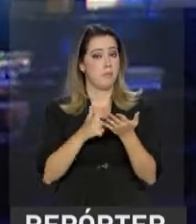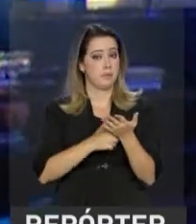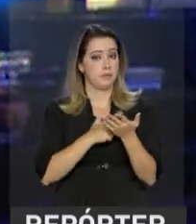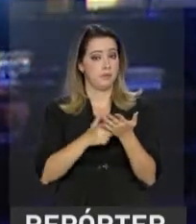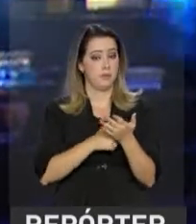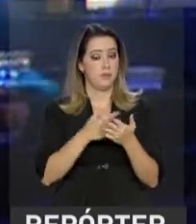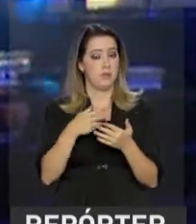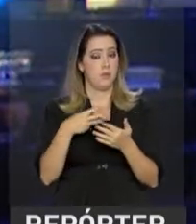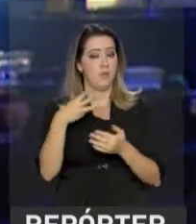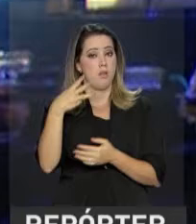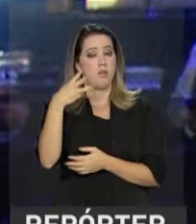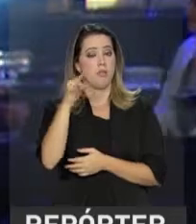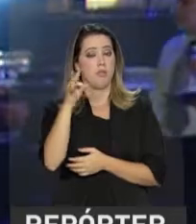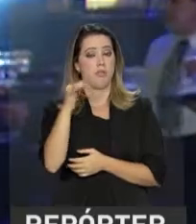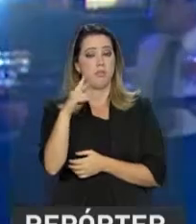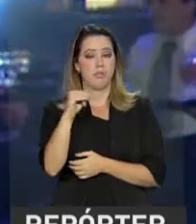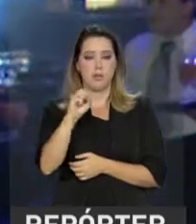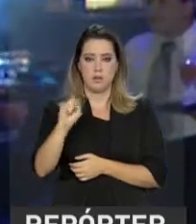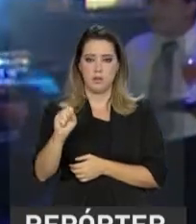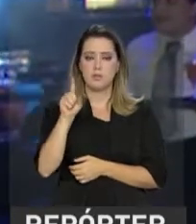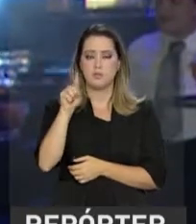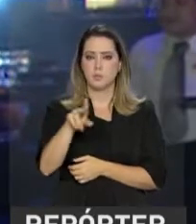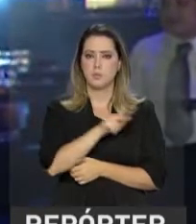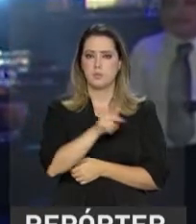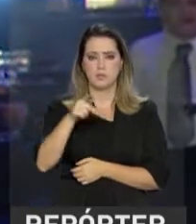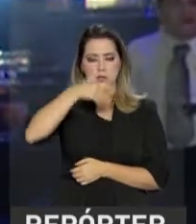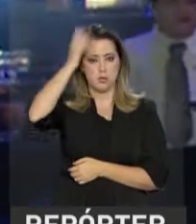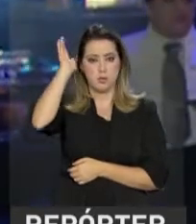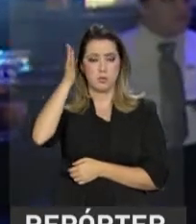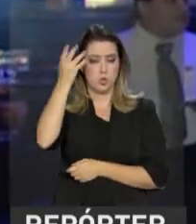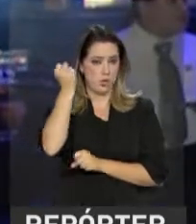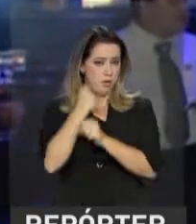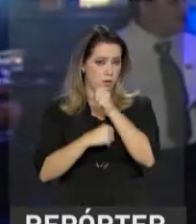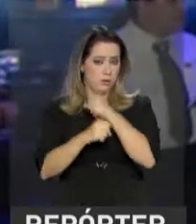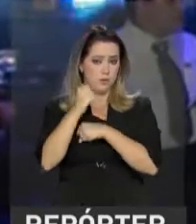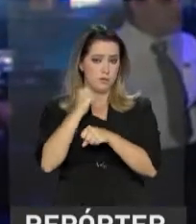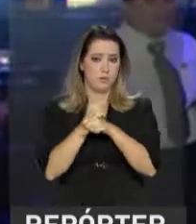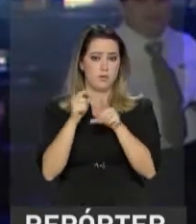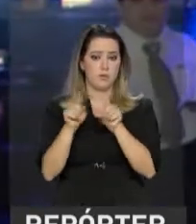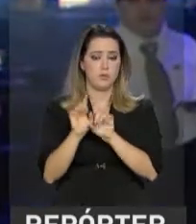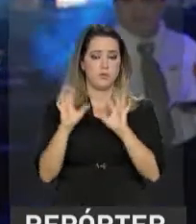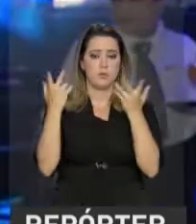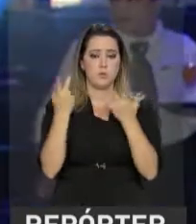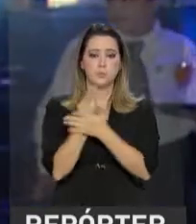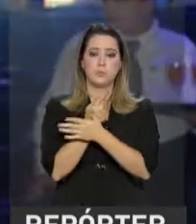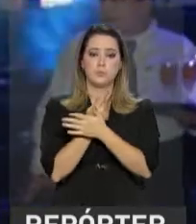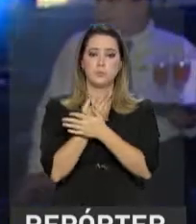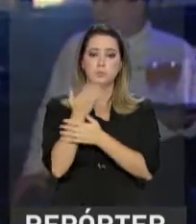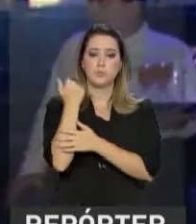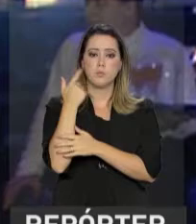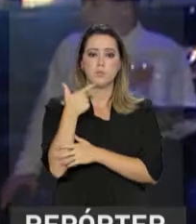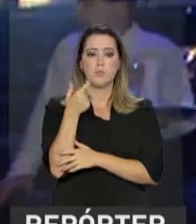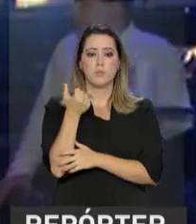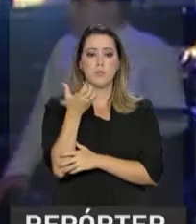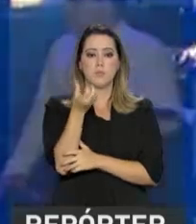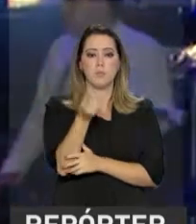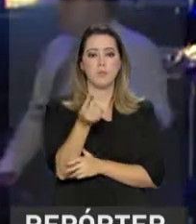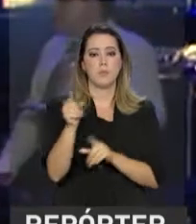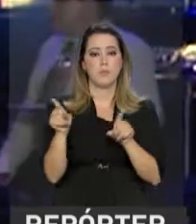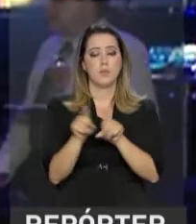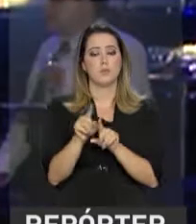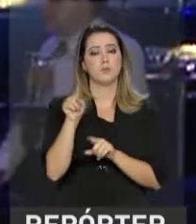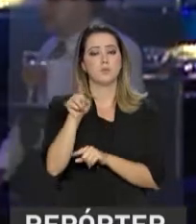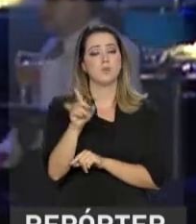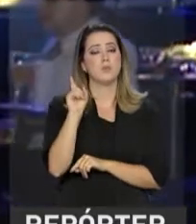temer já foi homenageado como o brasileiro do ano em um evento realizado anteriormente em 2016